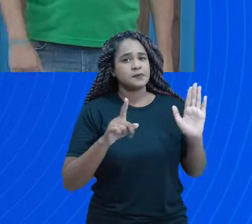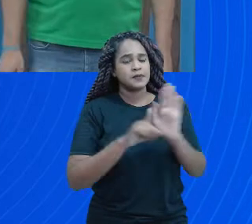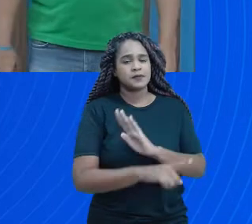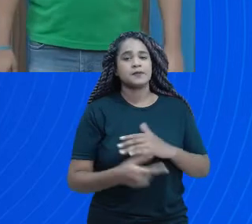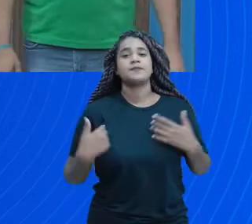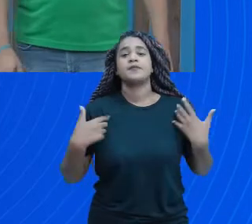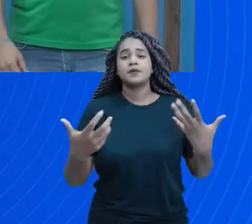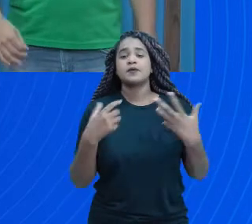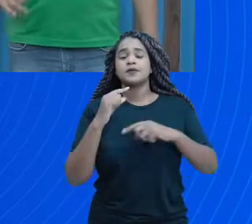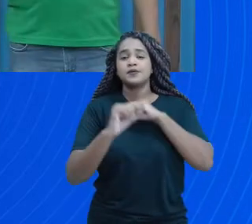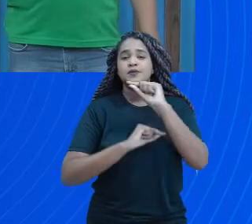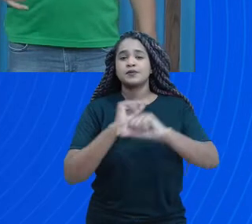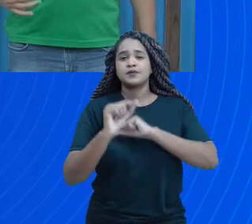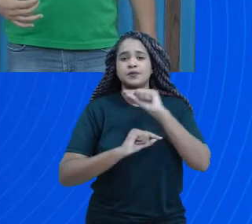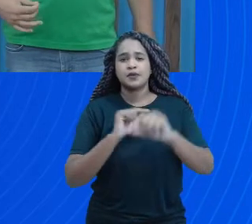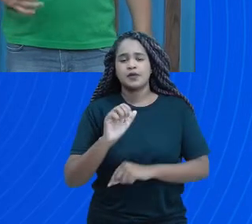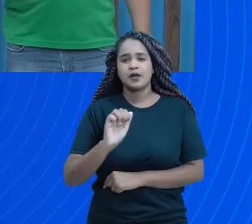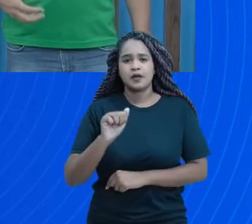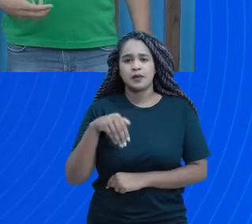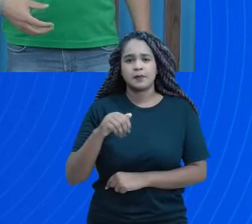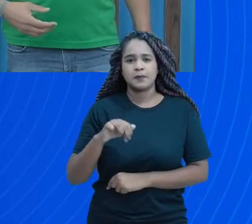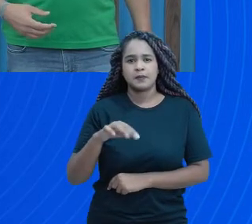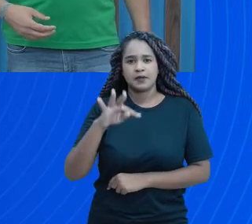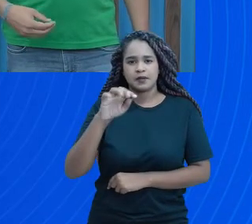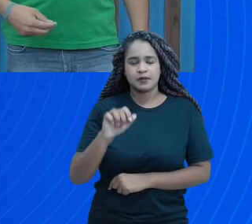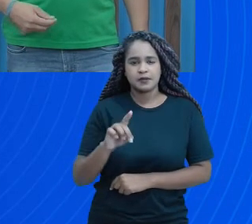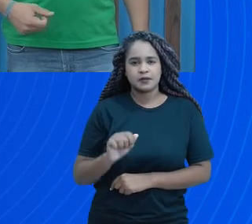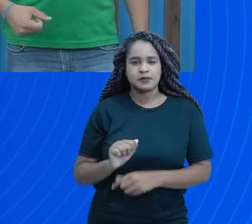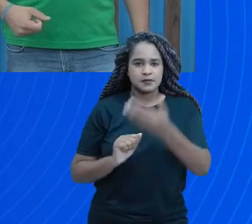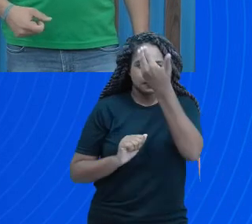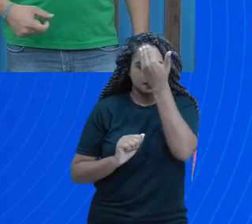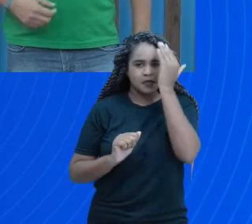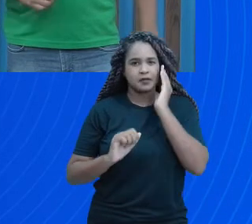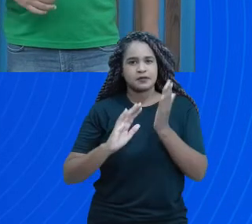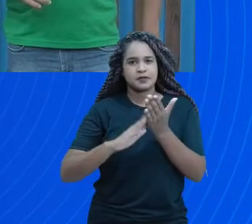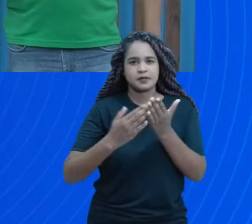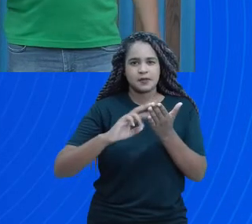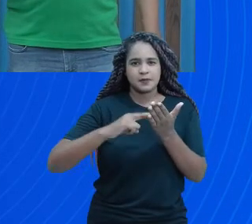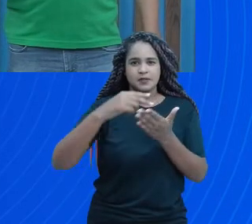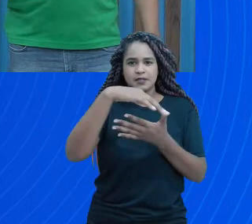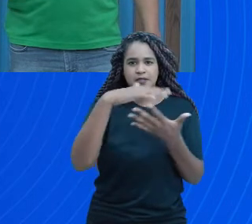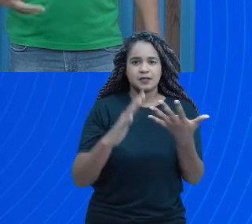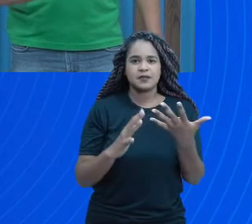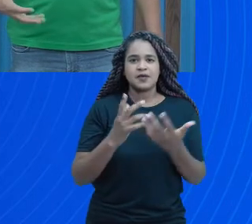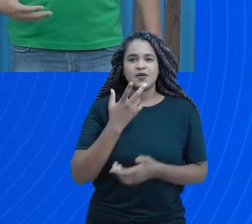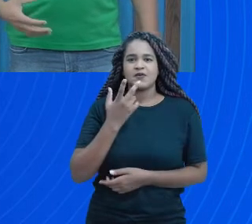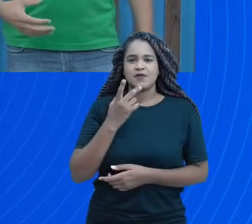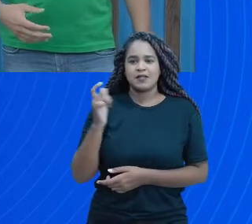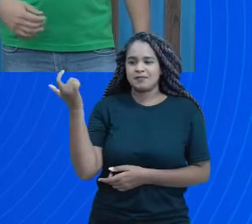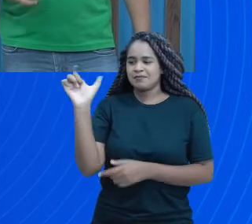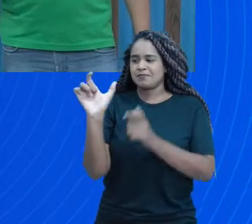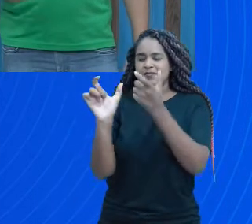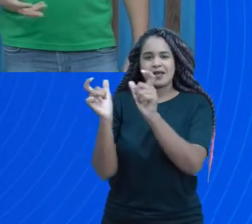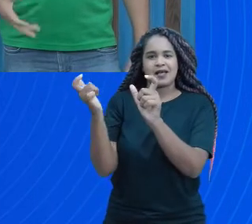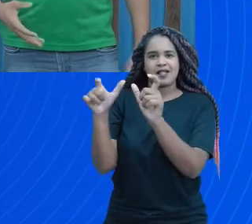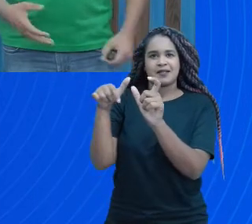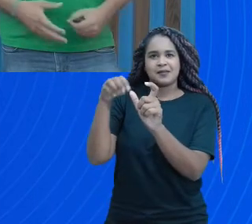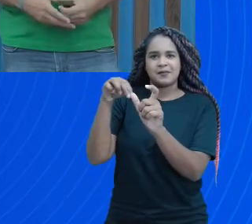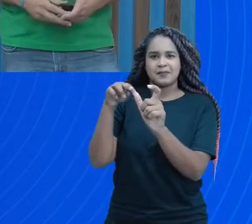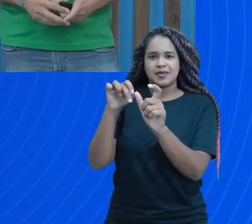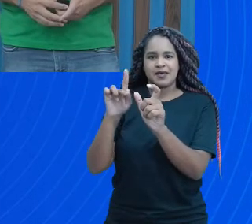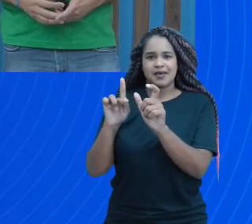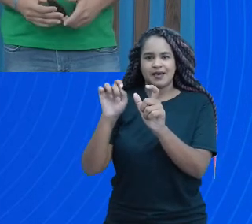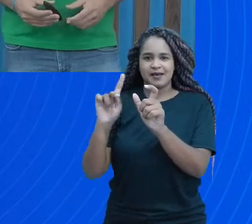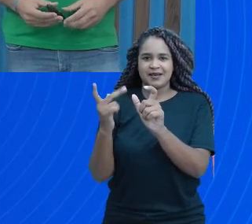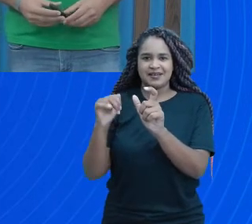quero destacar é a Amanda, rapaz, nossa intérprete de Libras. Aí ela olha assim, Mikhail Gorbachev, né? Então realmente precisa ser muito bom